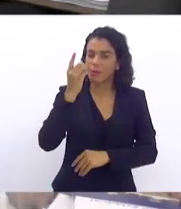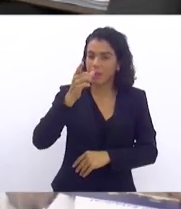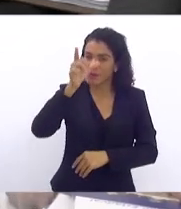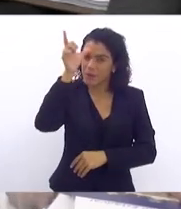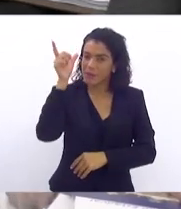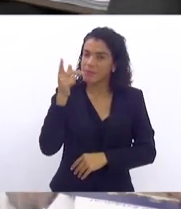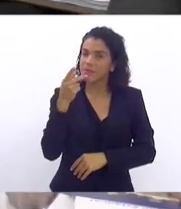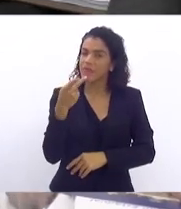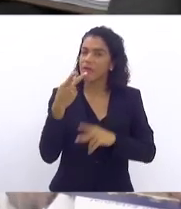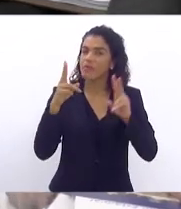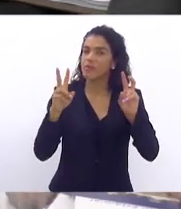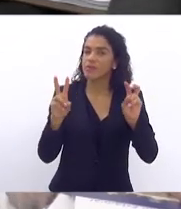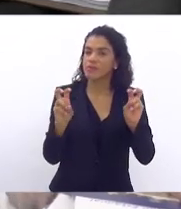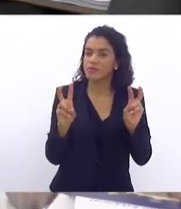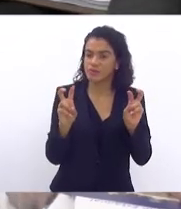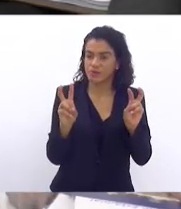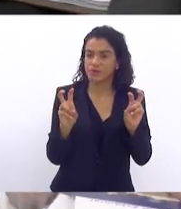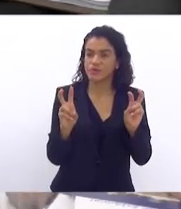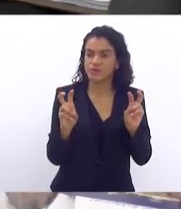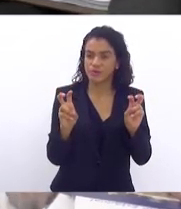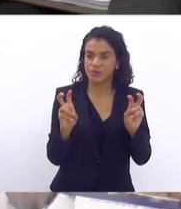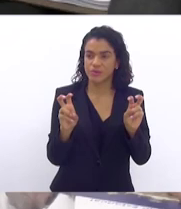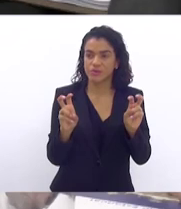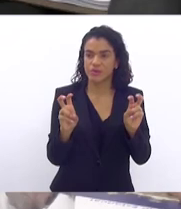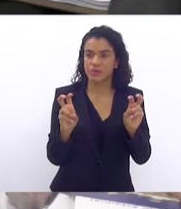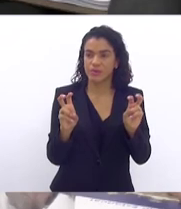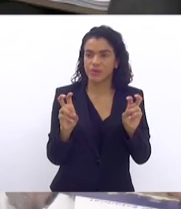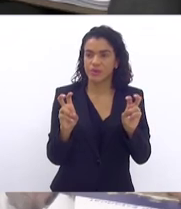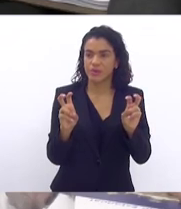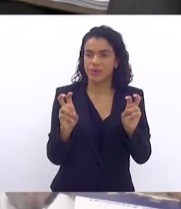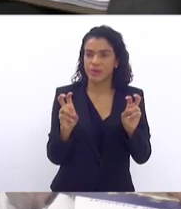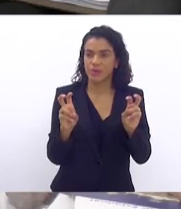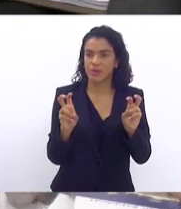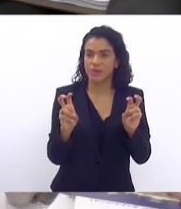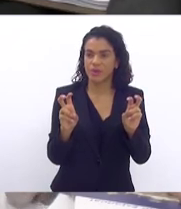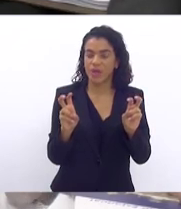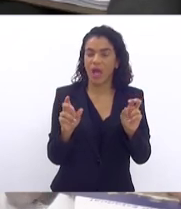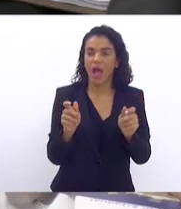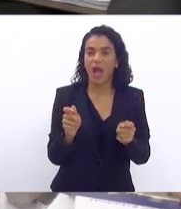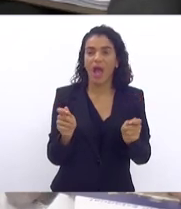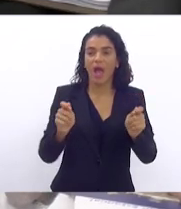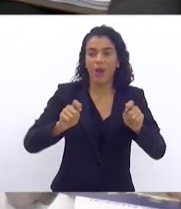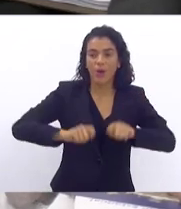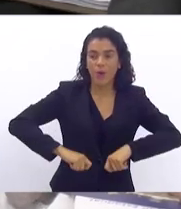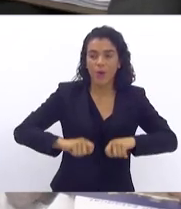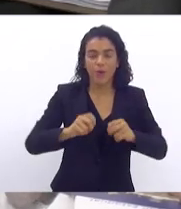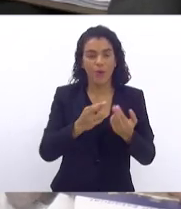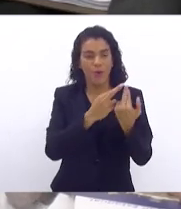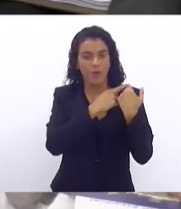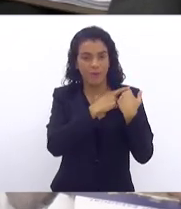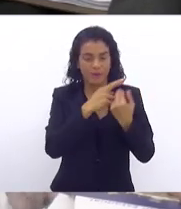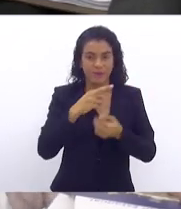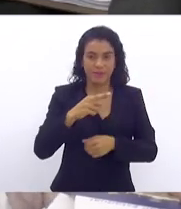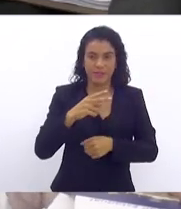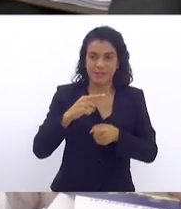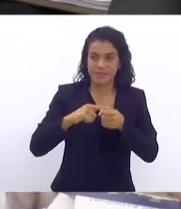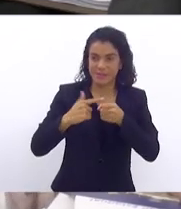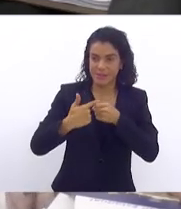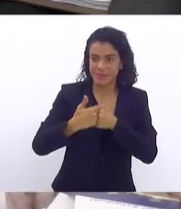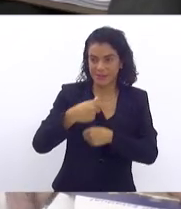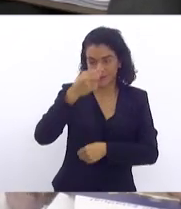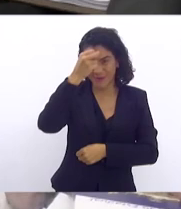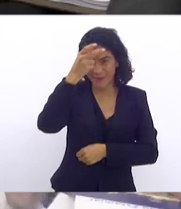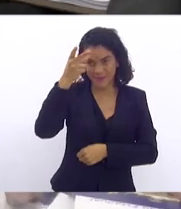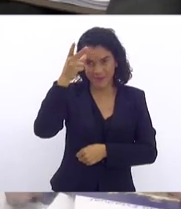muita atenção quando falou sobre a competência municipal e resguardar essa